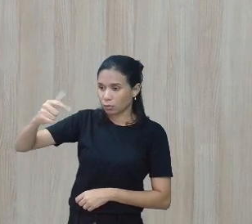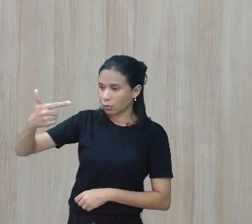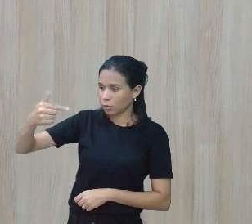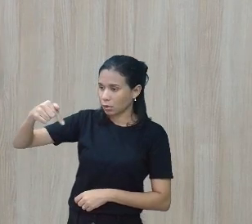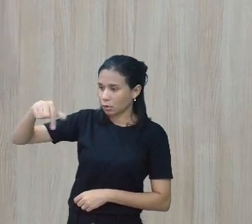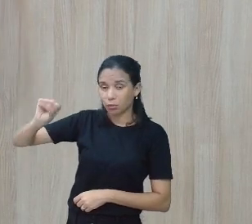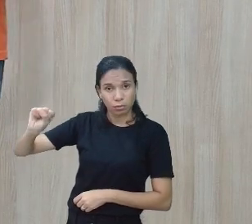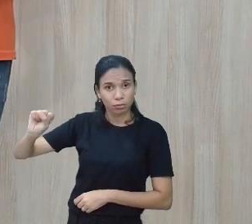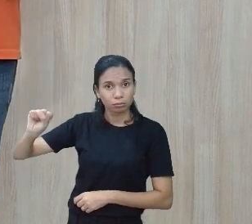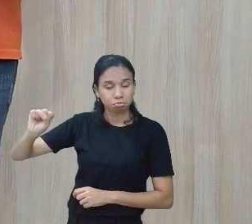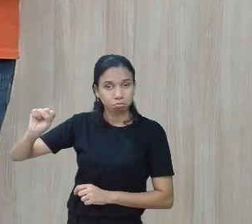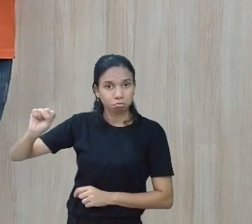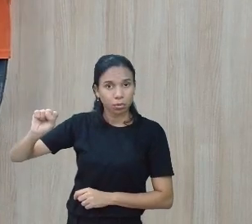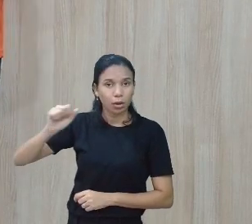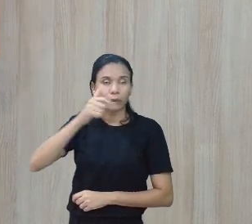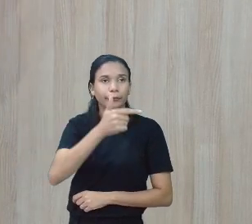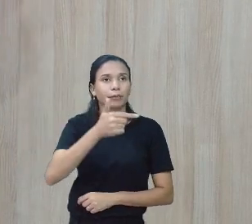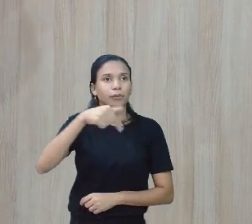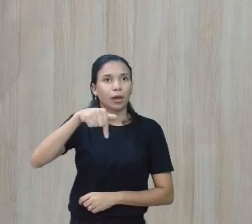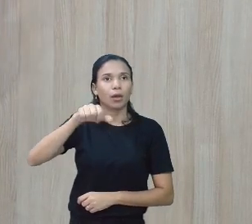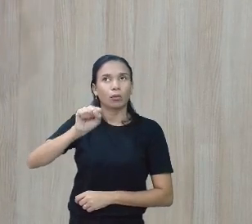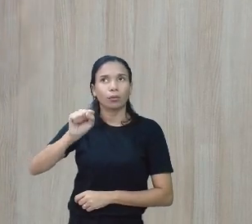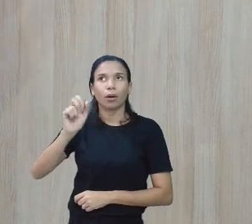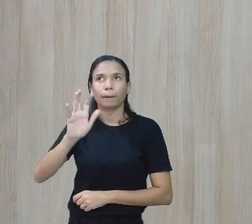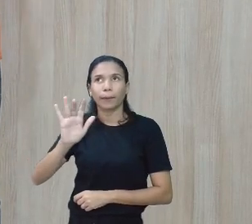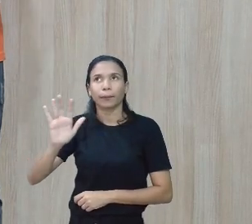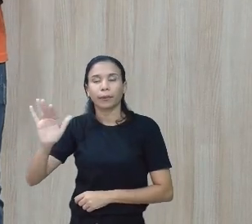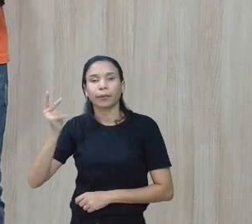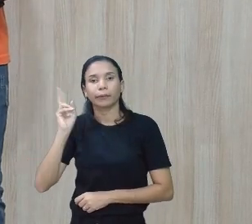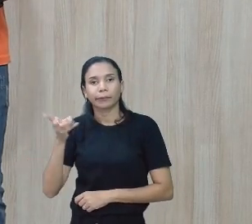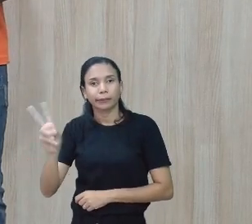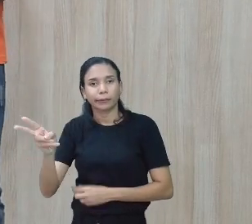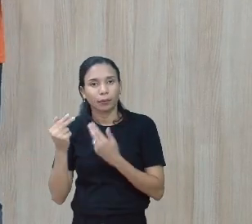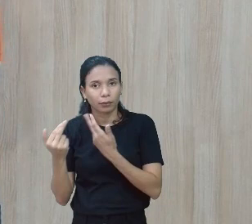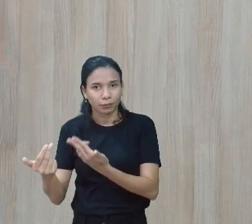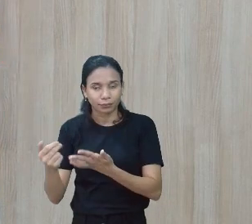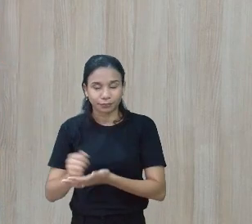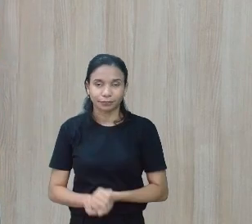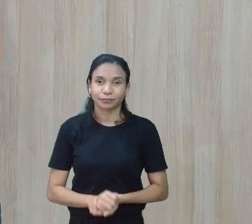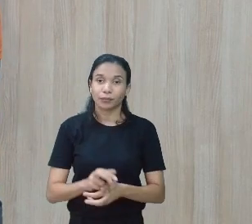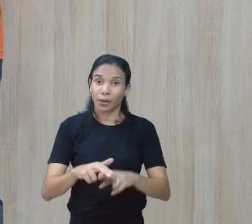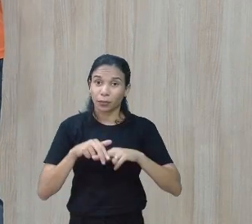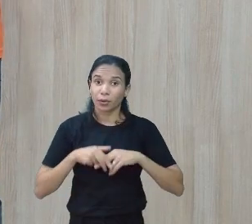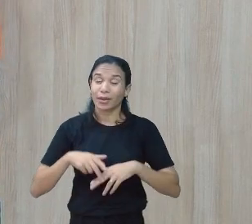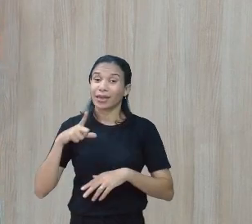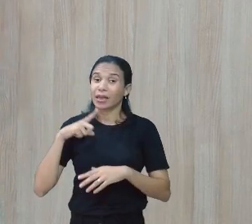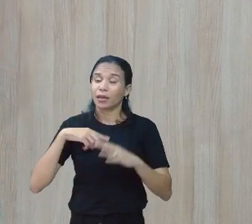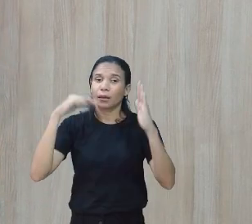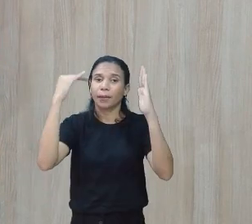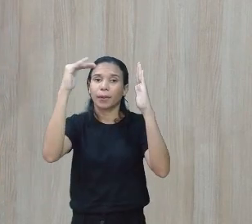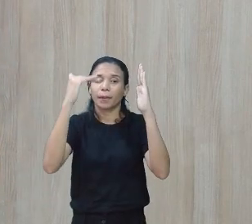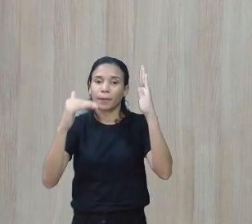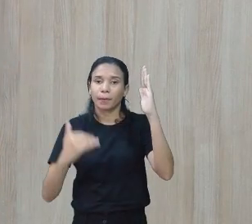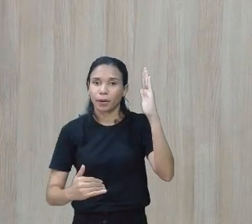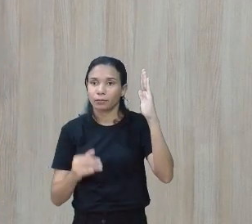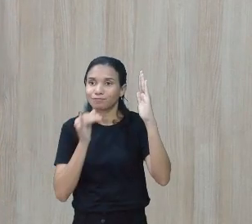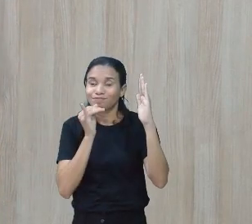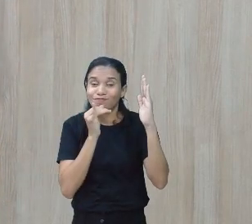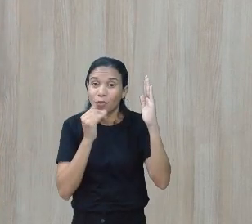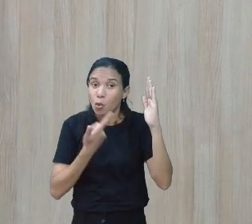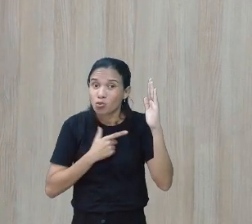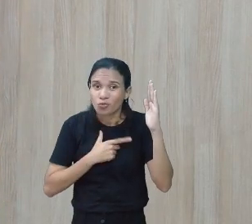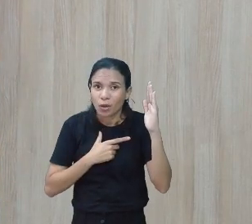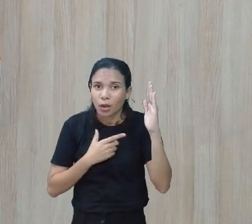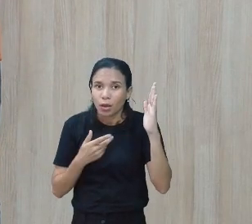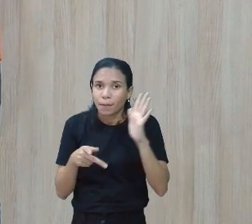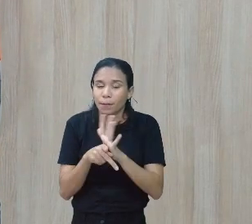0,278,278,278. Então, veja que o 278, ele continua sempre se repetindo. E em todos os três exemplos que eu coloquei aí, não tem